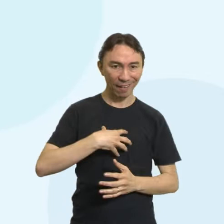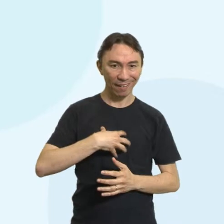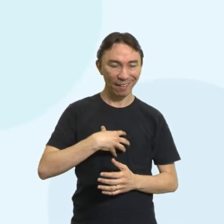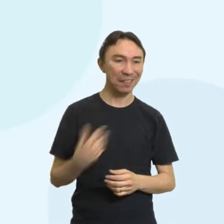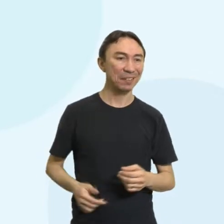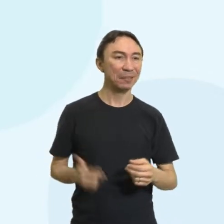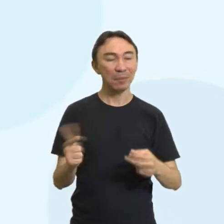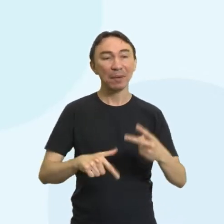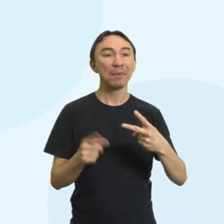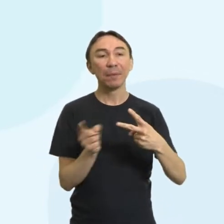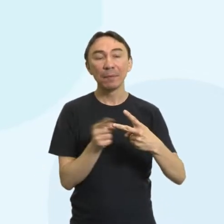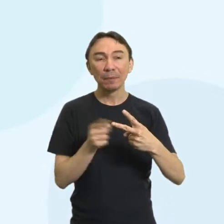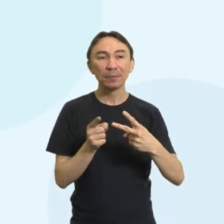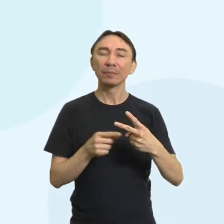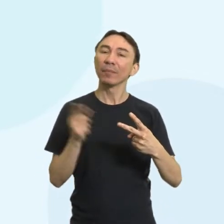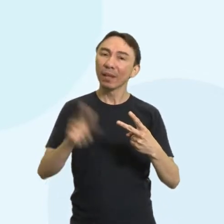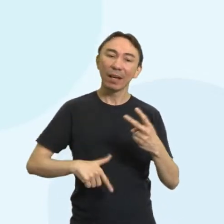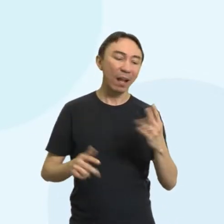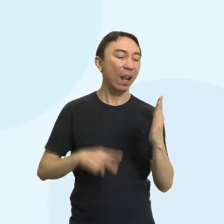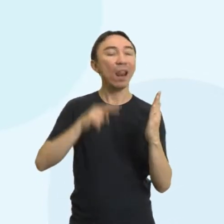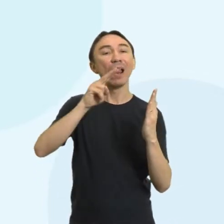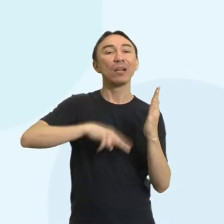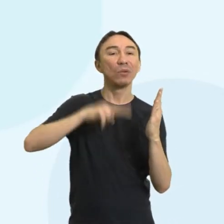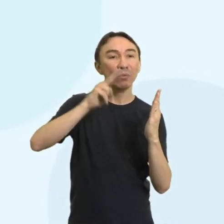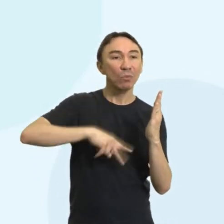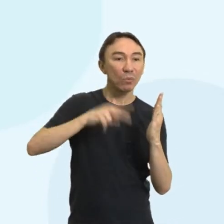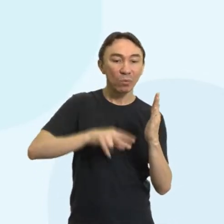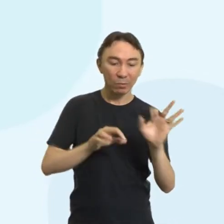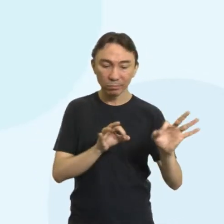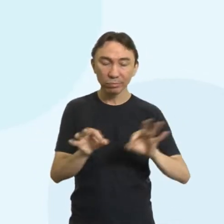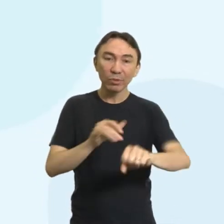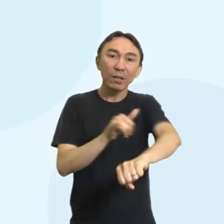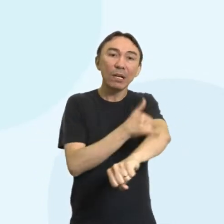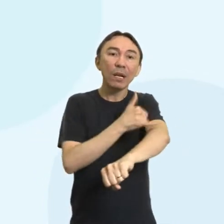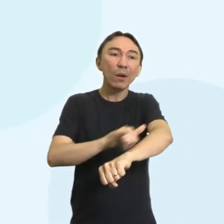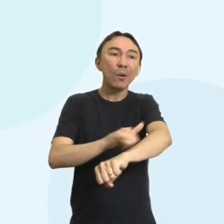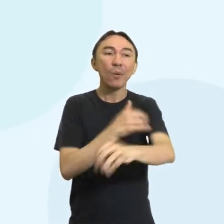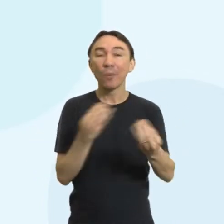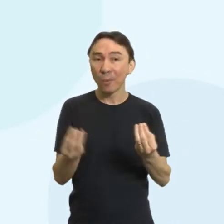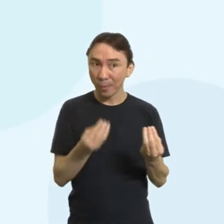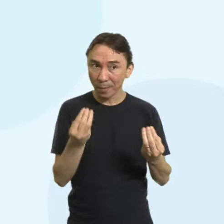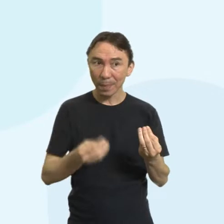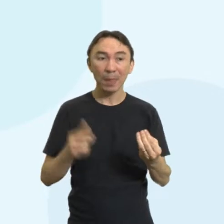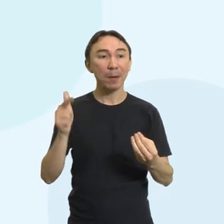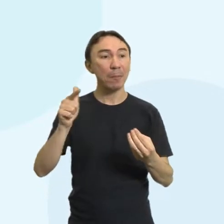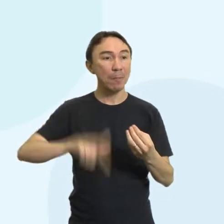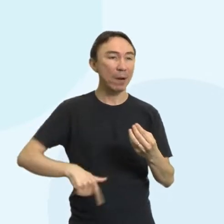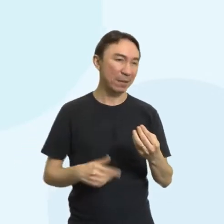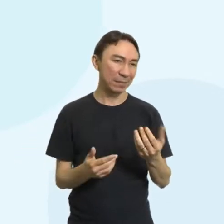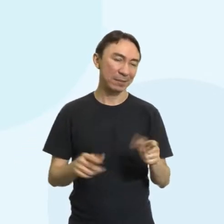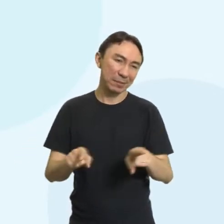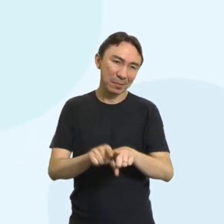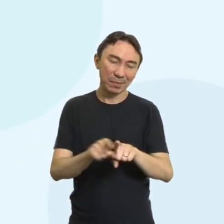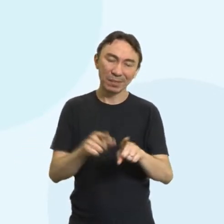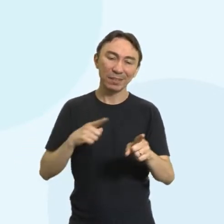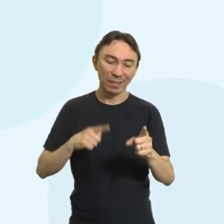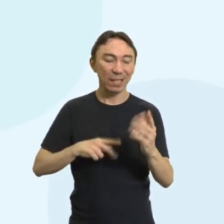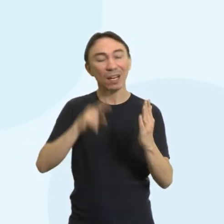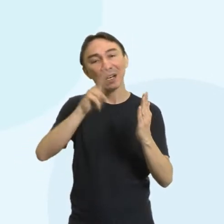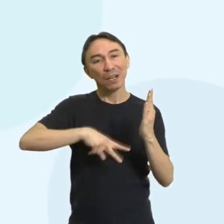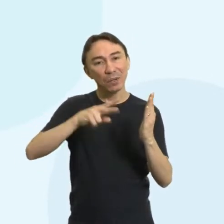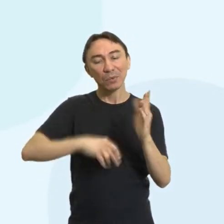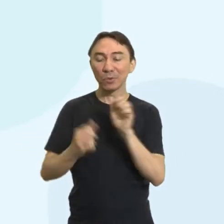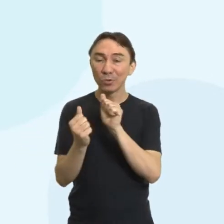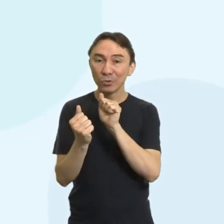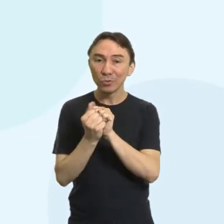os processos e estratégias de leitura. Também compartilharemos aqui importantes informações sobre leitura